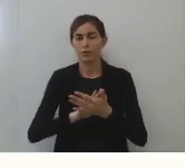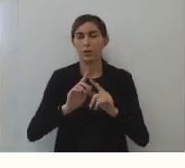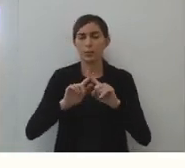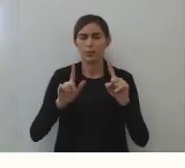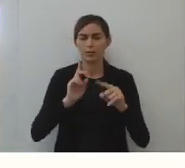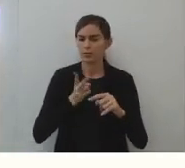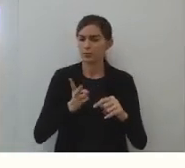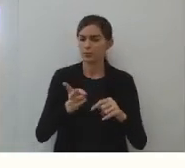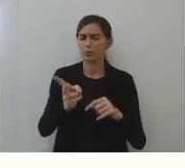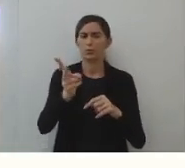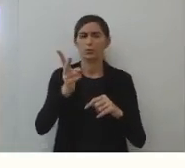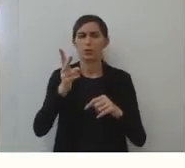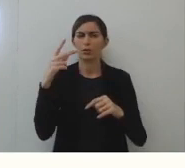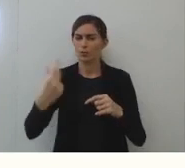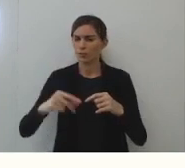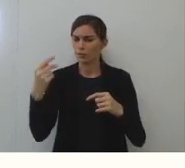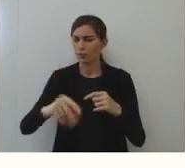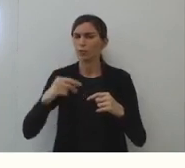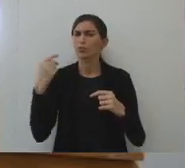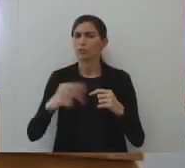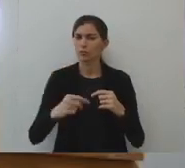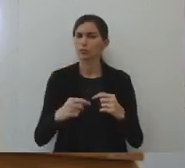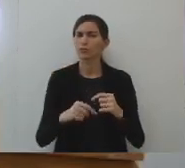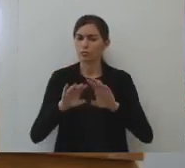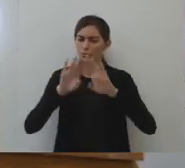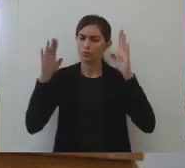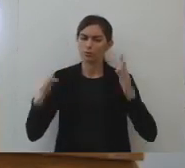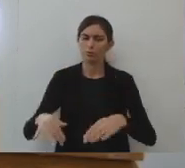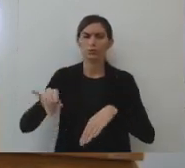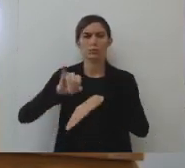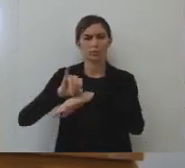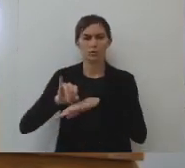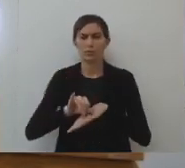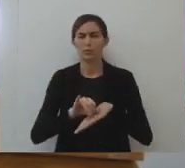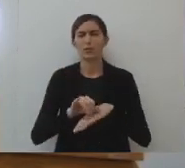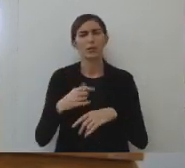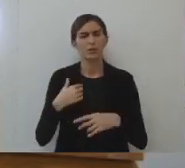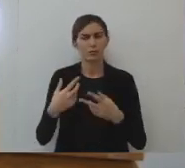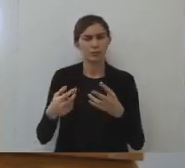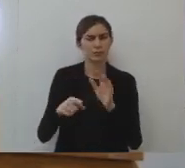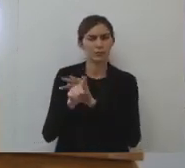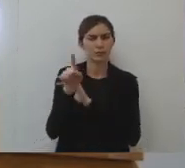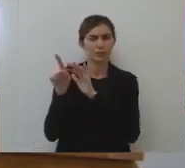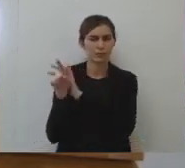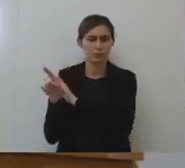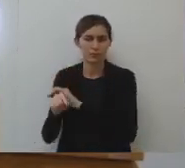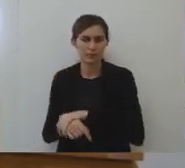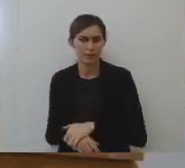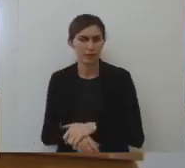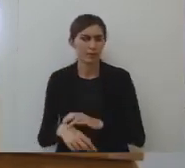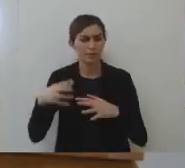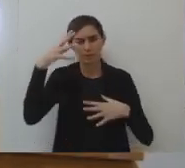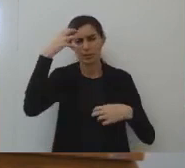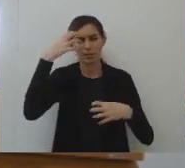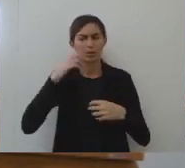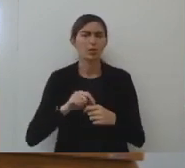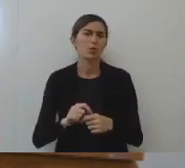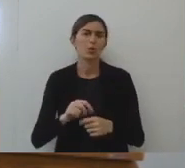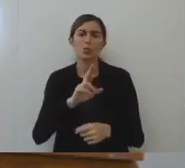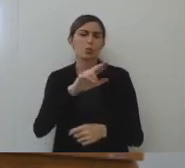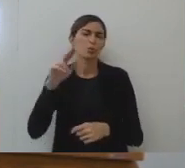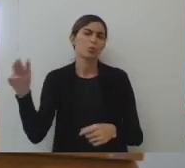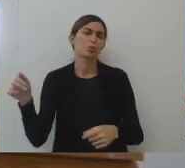eles continuavam a surrar os macacos que subiam na mesa. Se a gente pudesse perguntar a esses macacos que